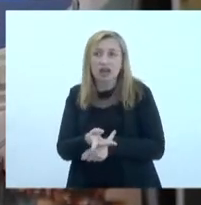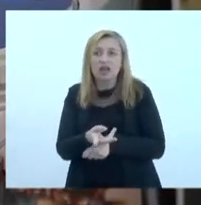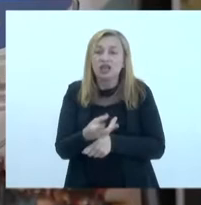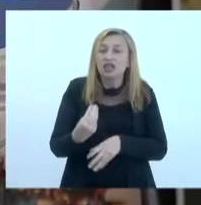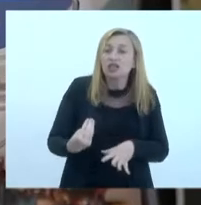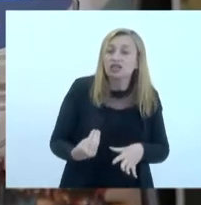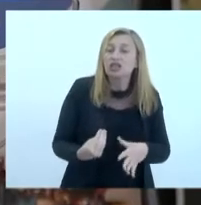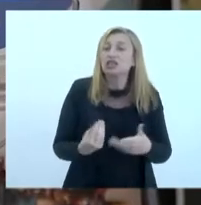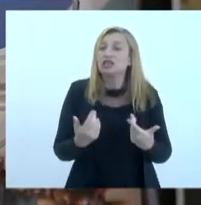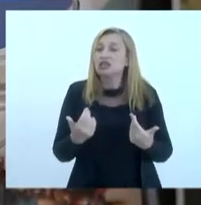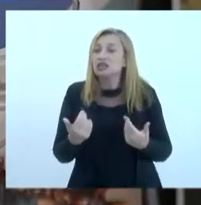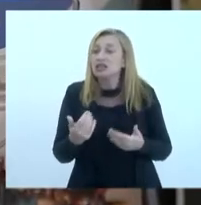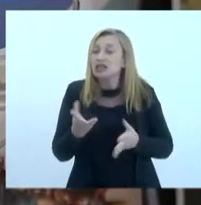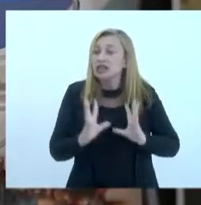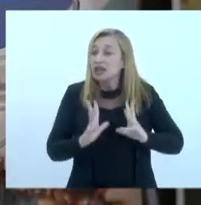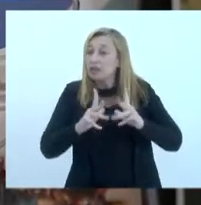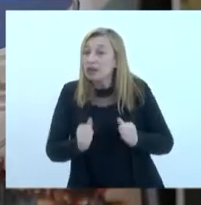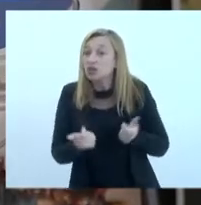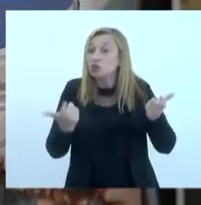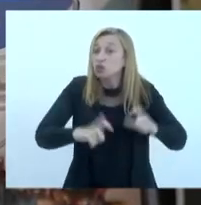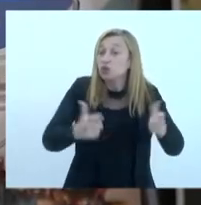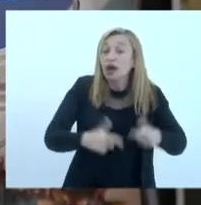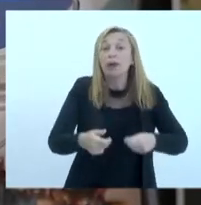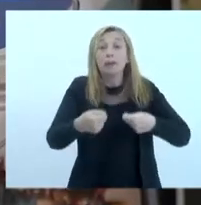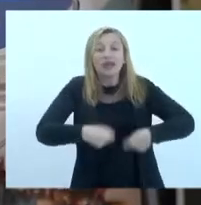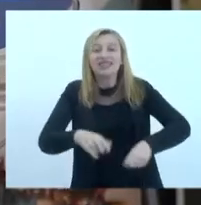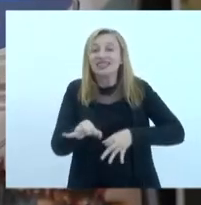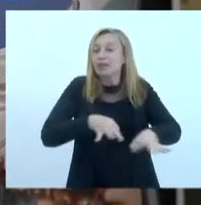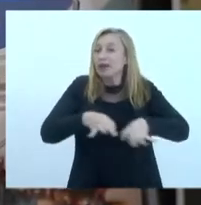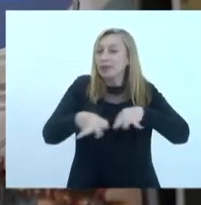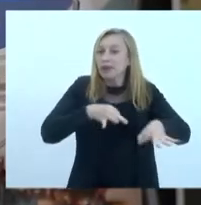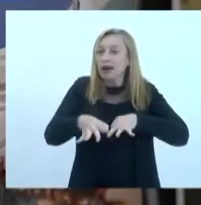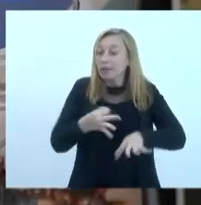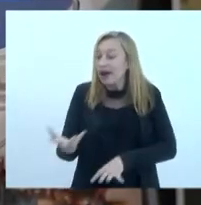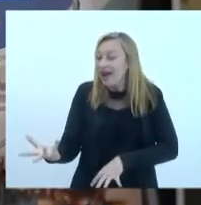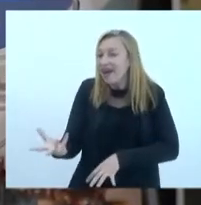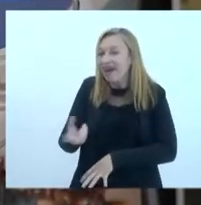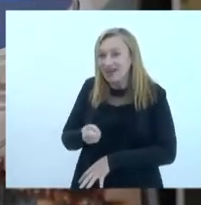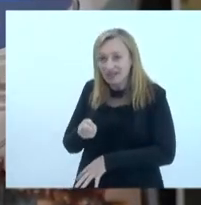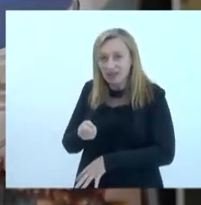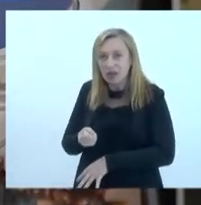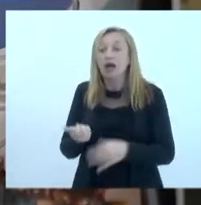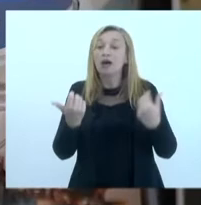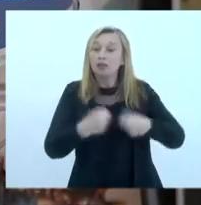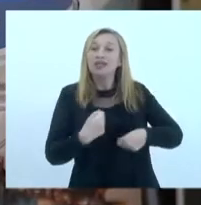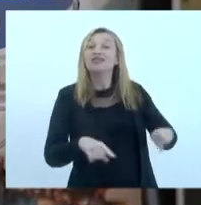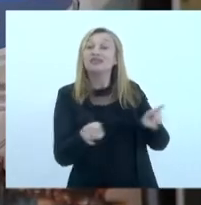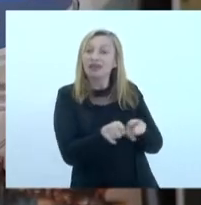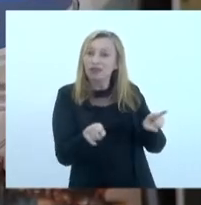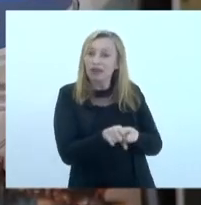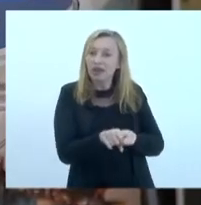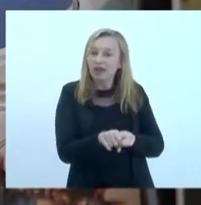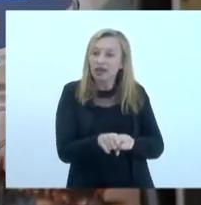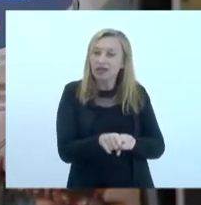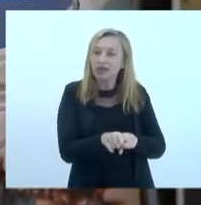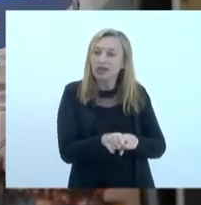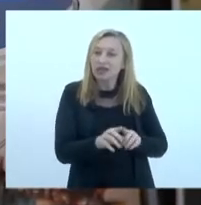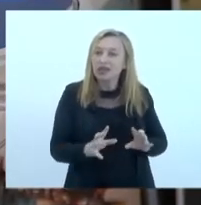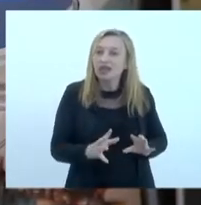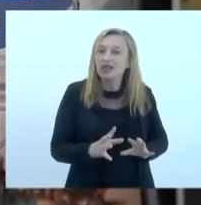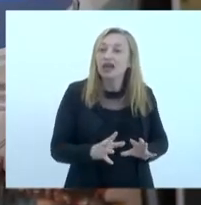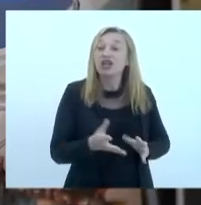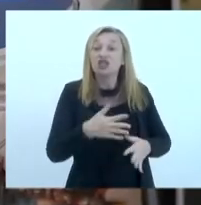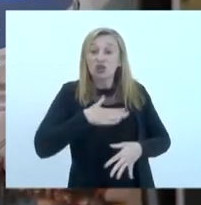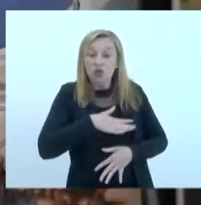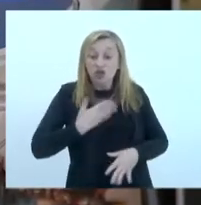indevida em encostas. As cidades precisam estar preparadas para receber, mas elas precisam também ser agradáveis. A gente gosta